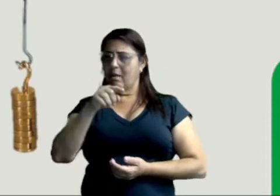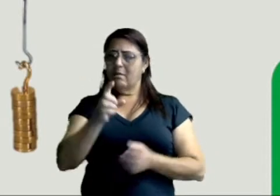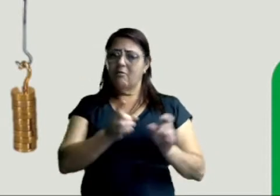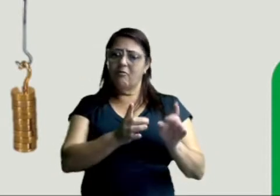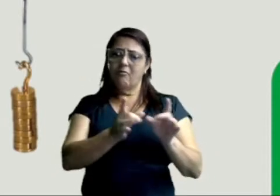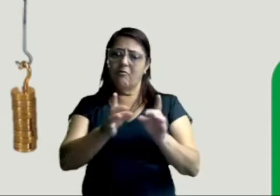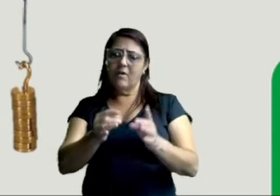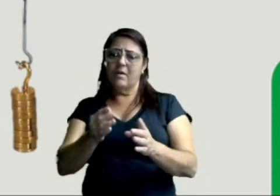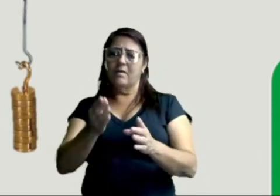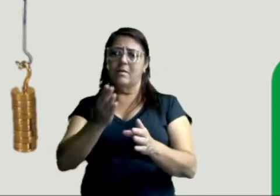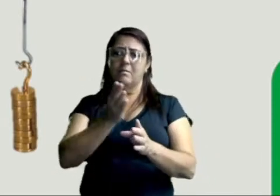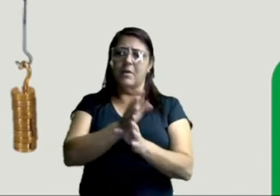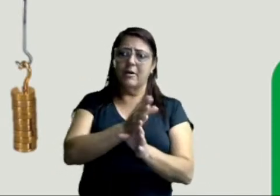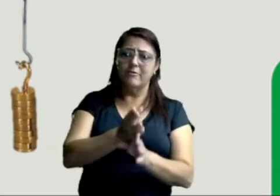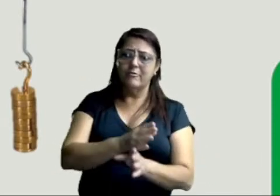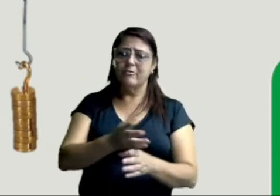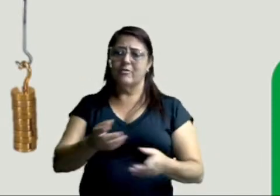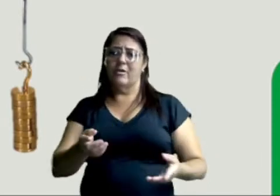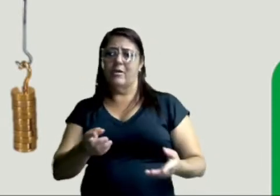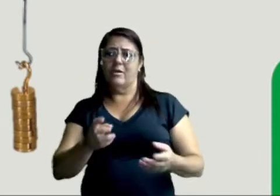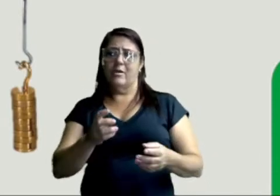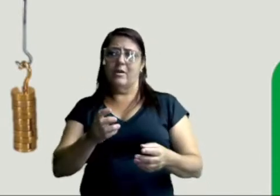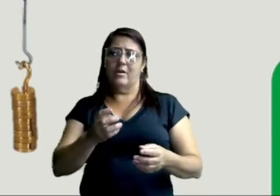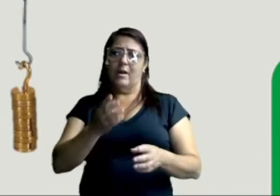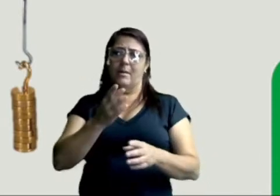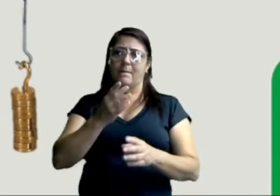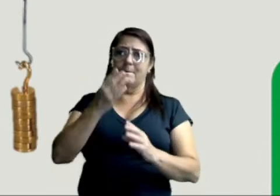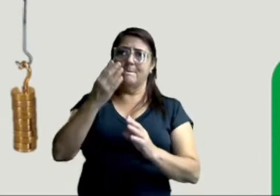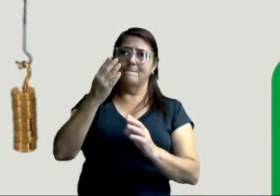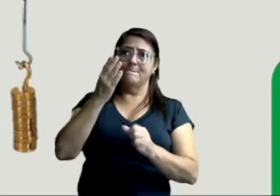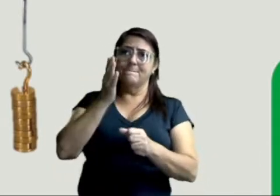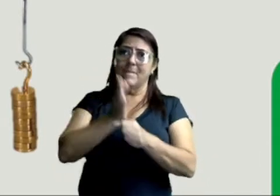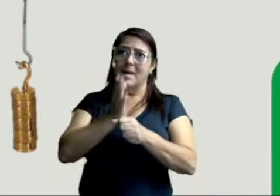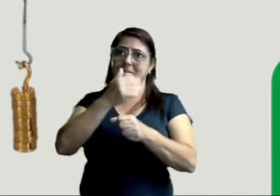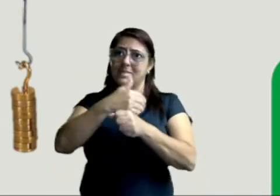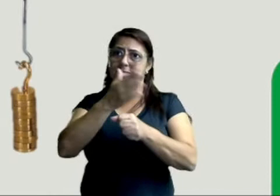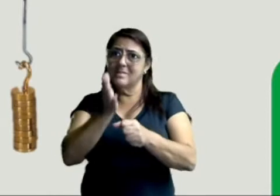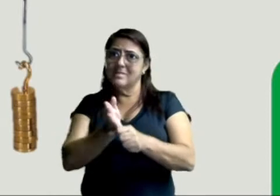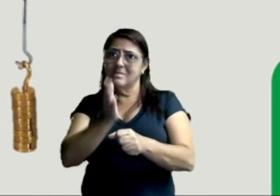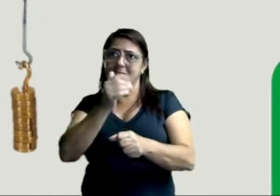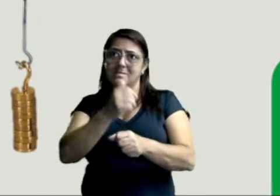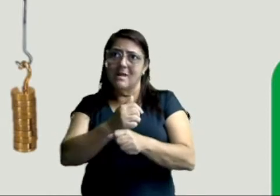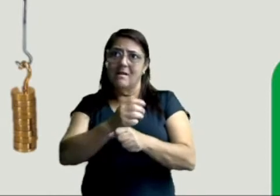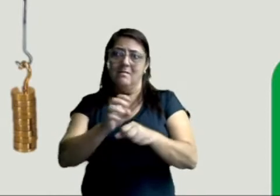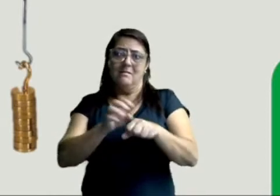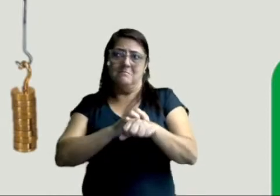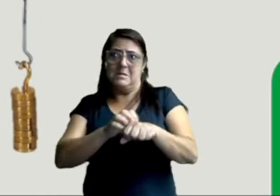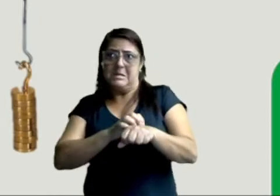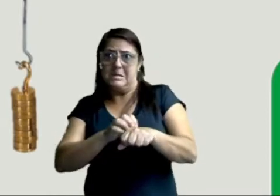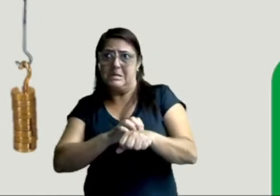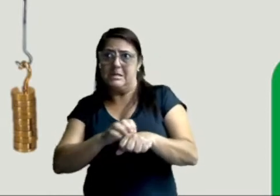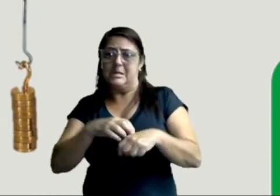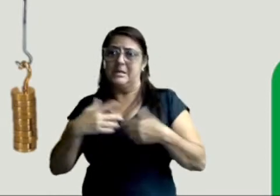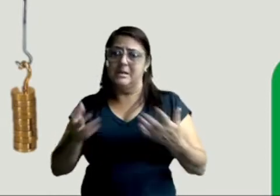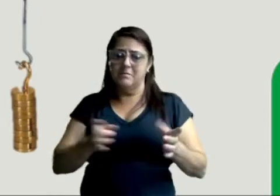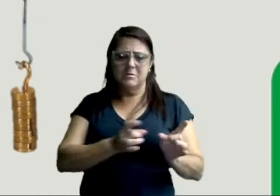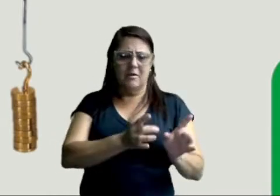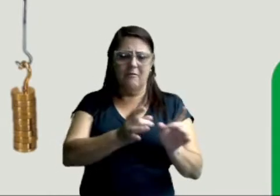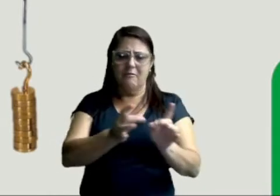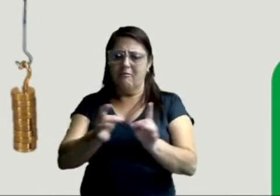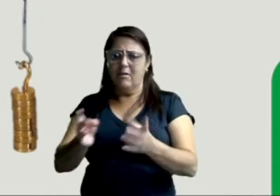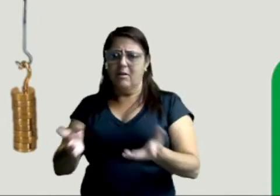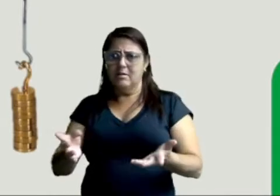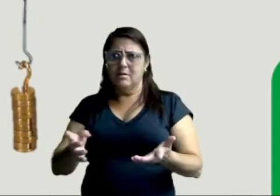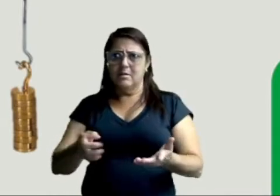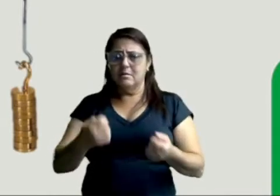macaxeira, batata, inhame, né? Quem não tem uma balança digital, tá? Ou daquela de prato, utiliza uma balança daí. Tranquilo e calmo. Basta ter